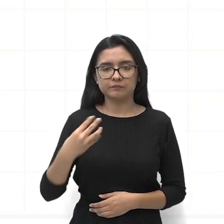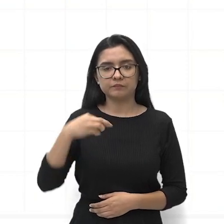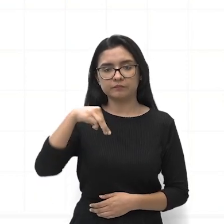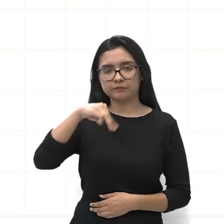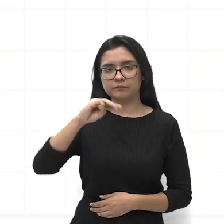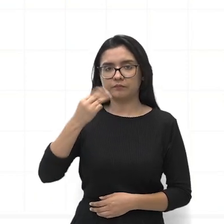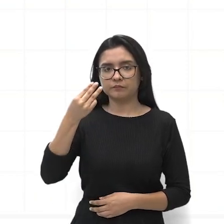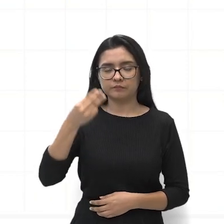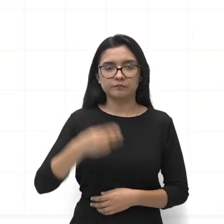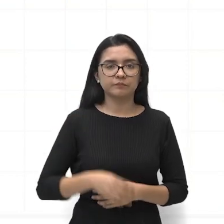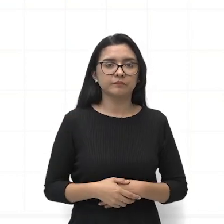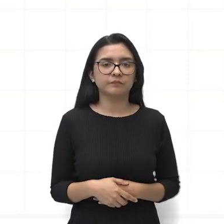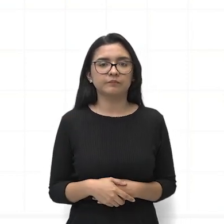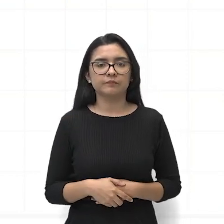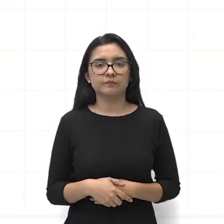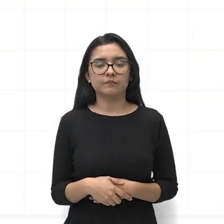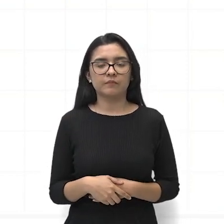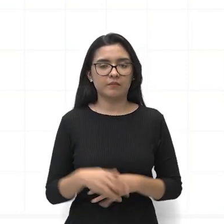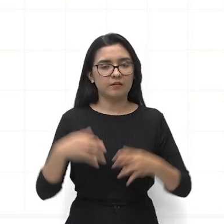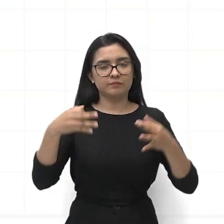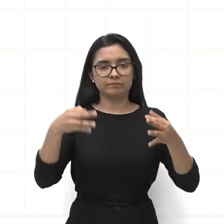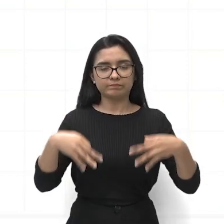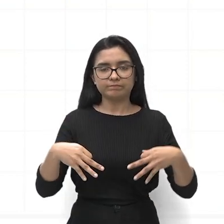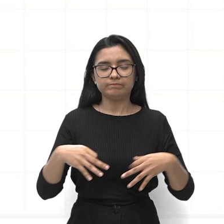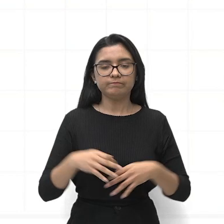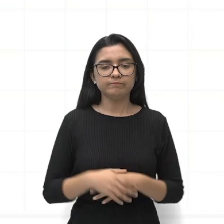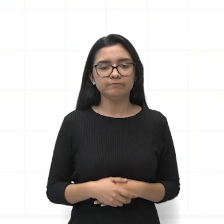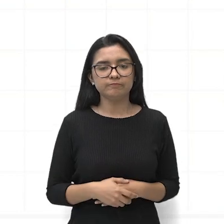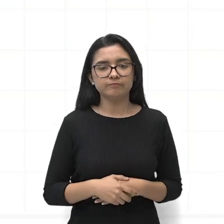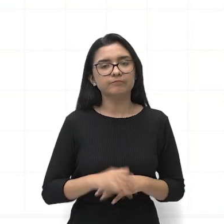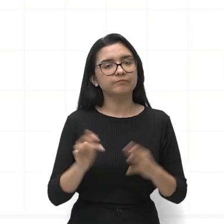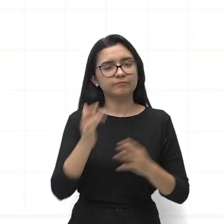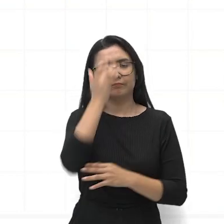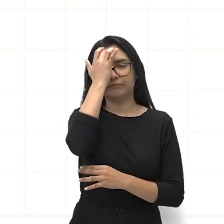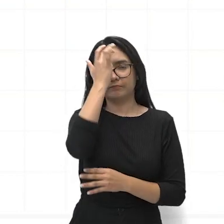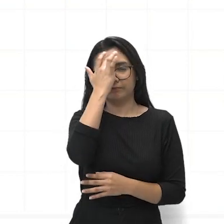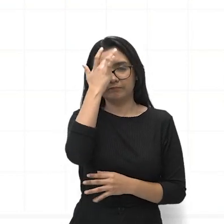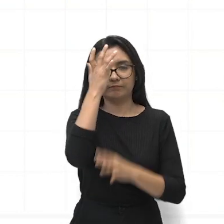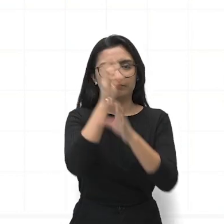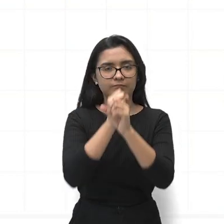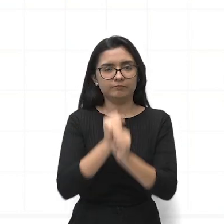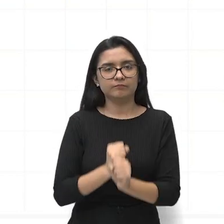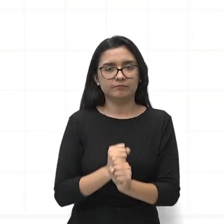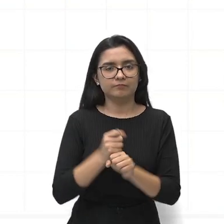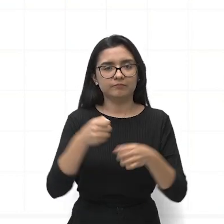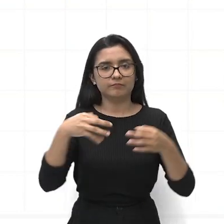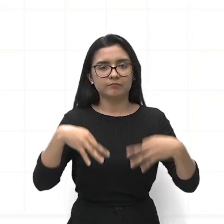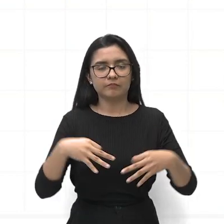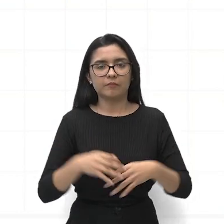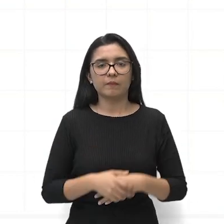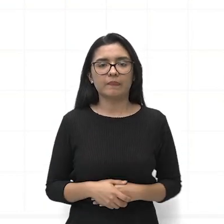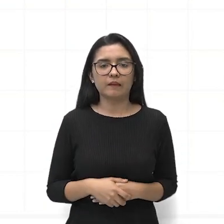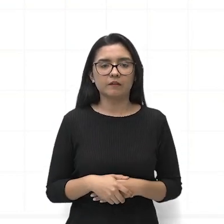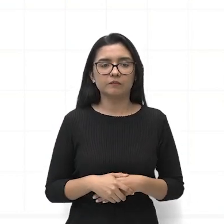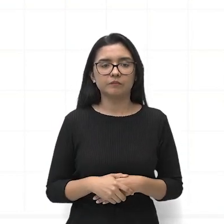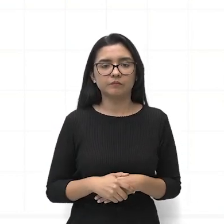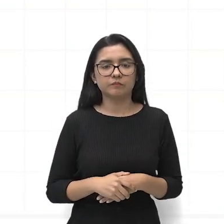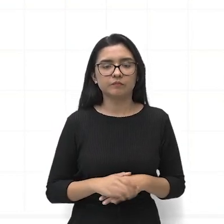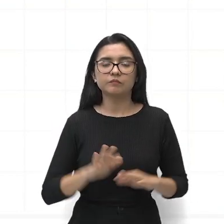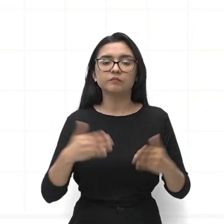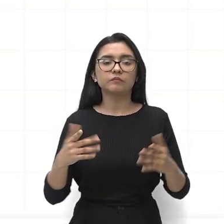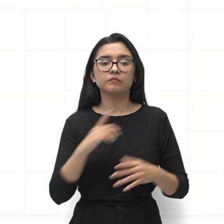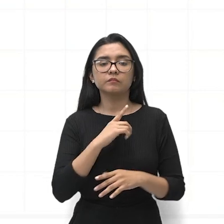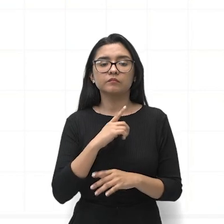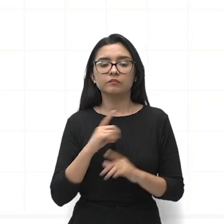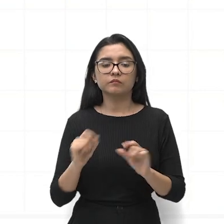0,064 metros cúbicos. Beleza? Não é fácil? Muito fácil, não é isso? Então a gente não